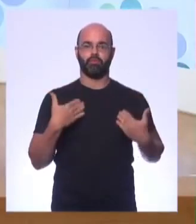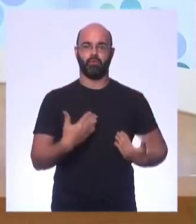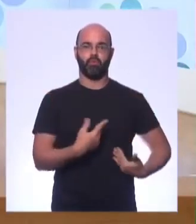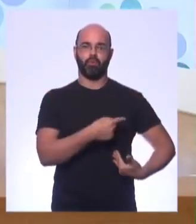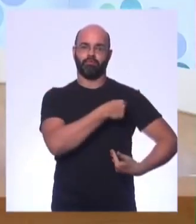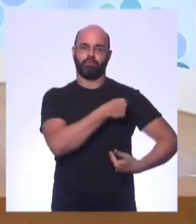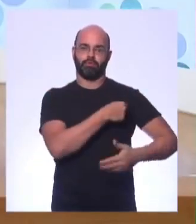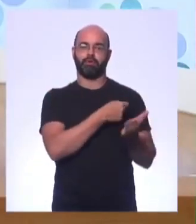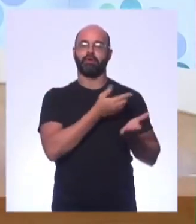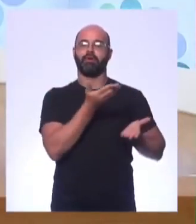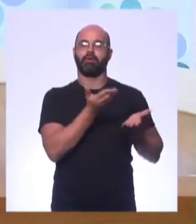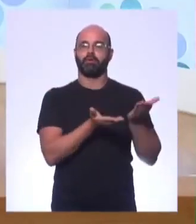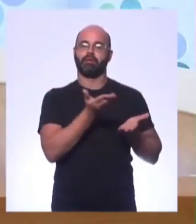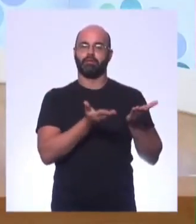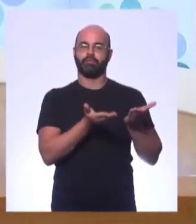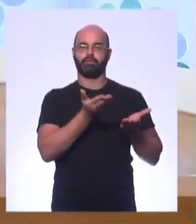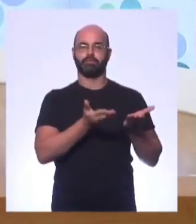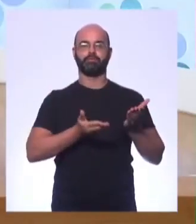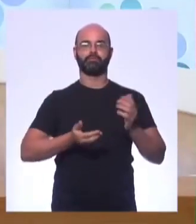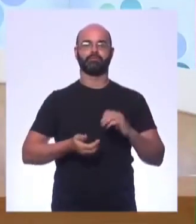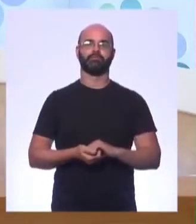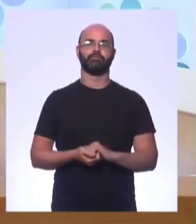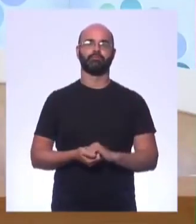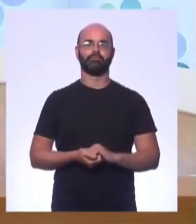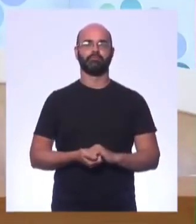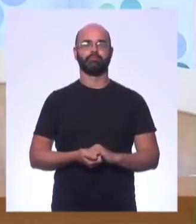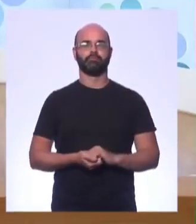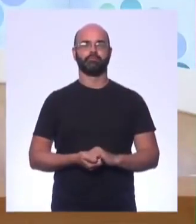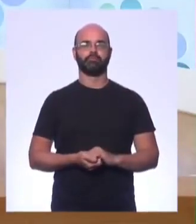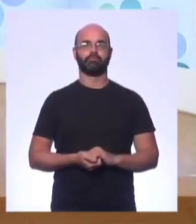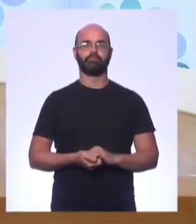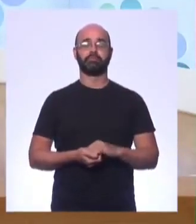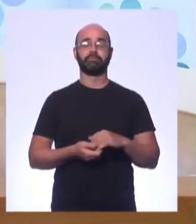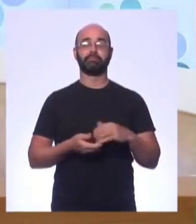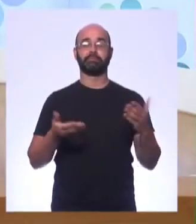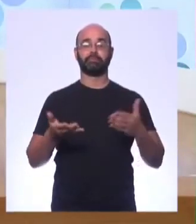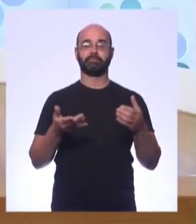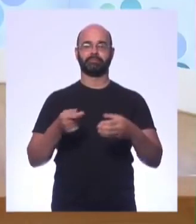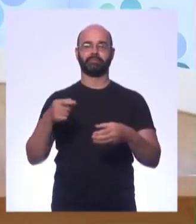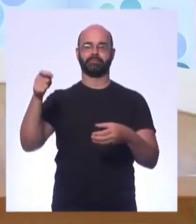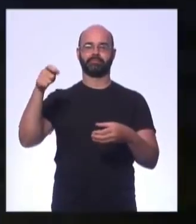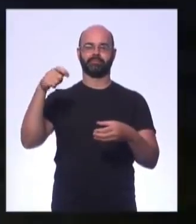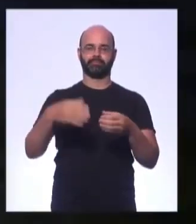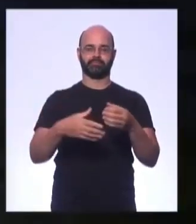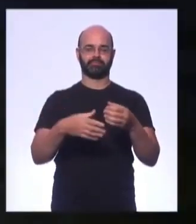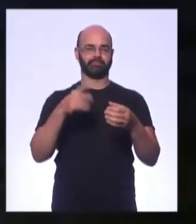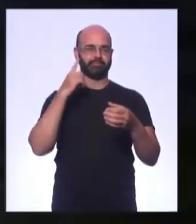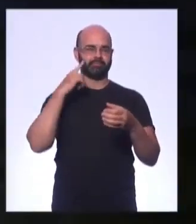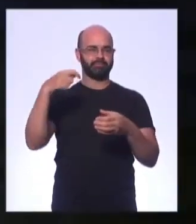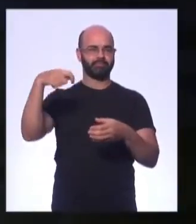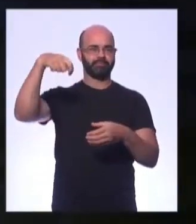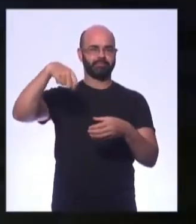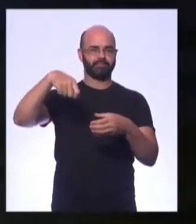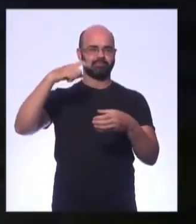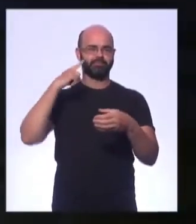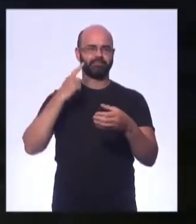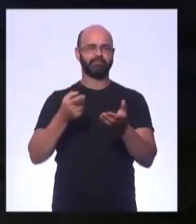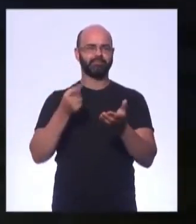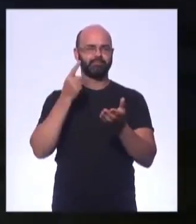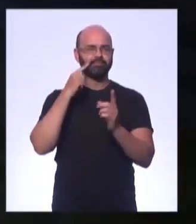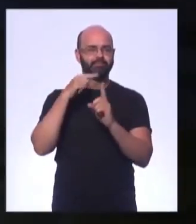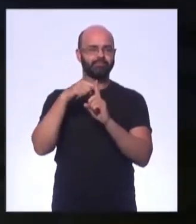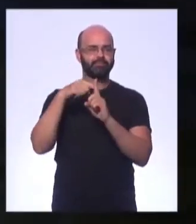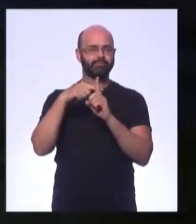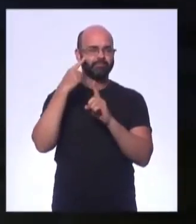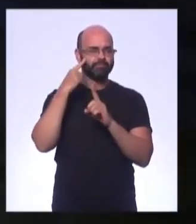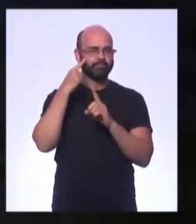está verificando, né? Isso. Bom, aí agora a gente vai observar, né, como é que o termômetro verifica a temperatura, né? Então você observa